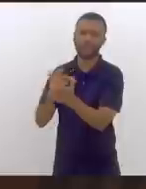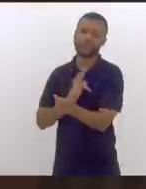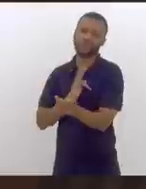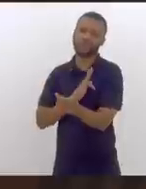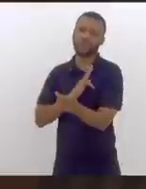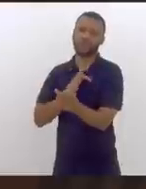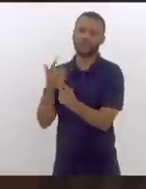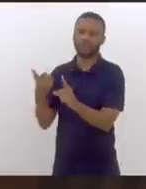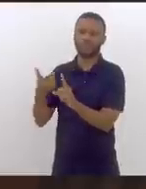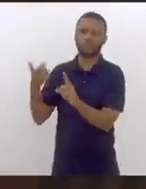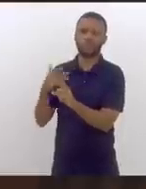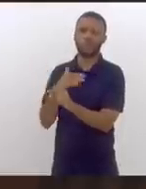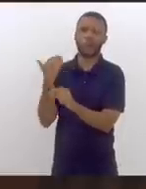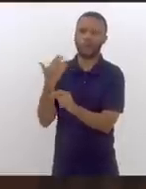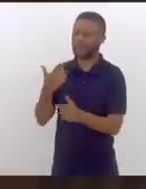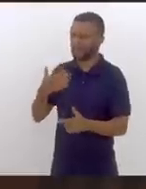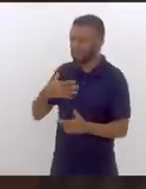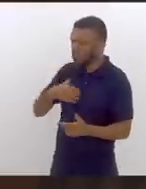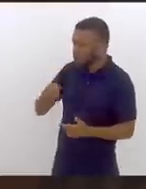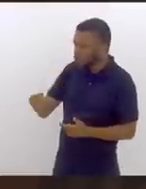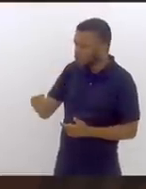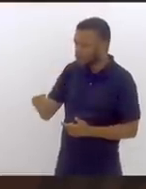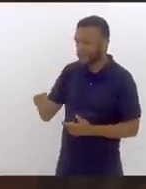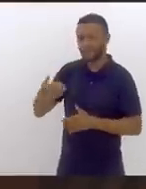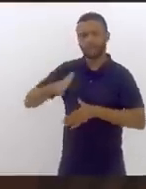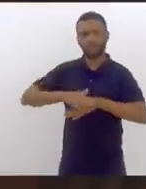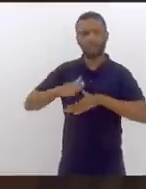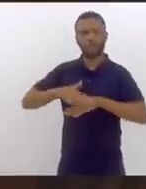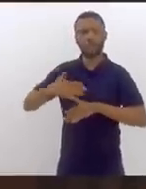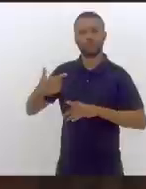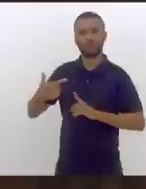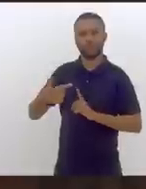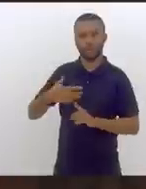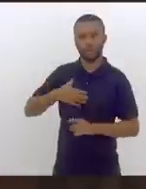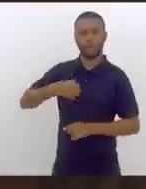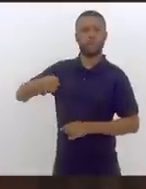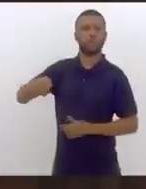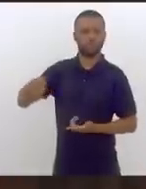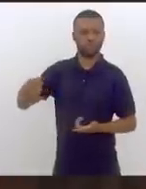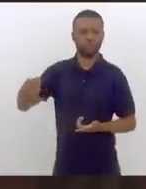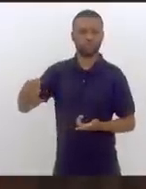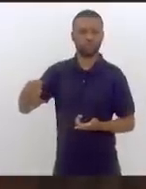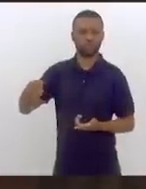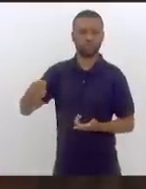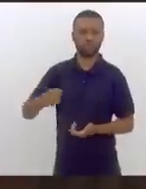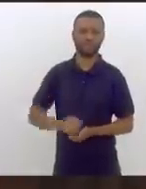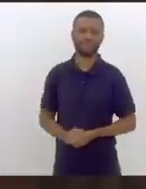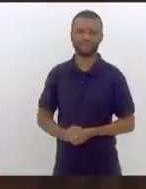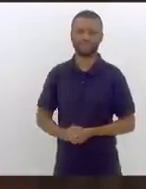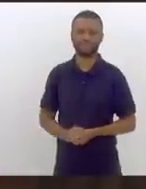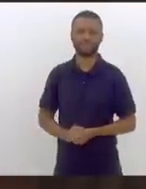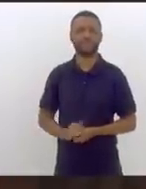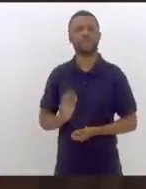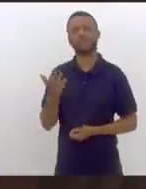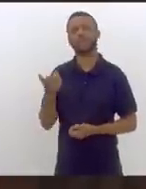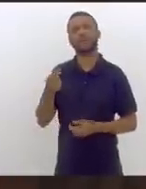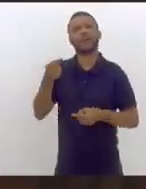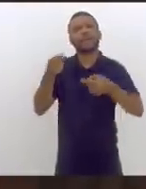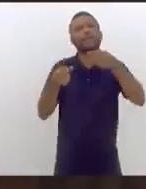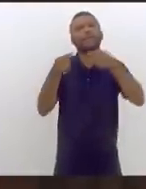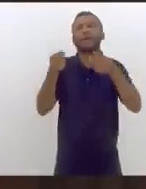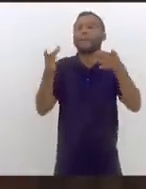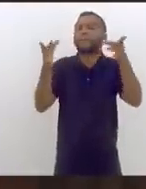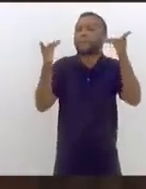ele tirou a vida tirou sua vida e eu quero relatar aqui já tirou a vida aqui eu vinha debatendo Exatamente